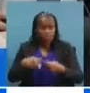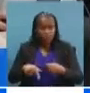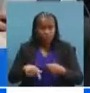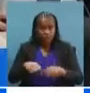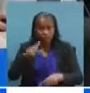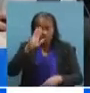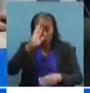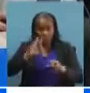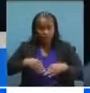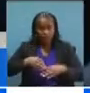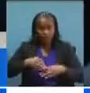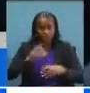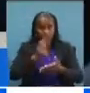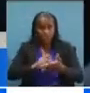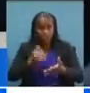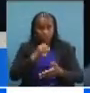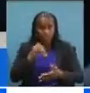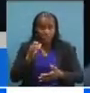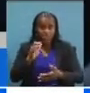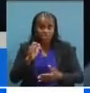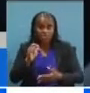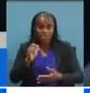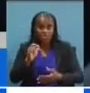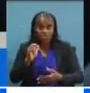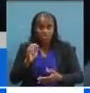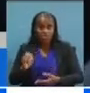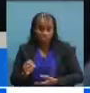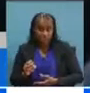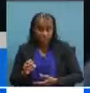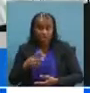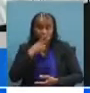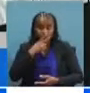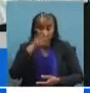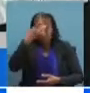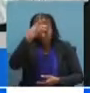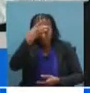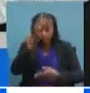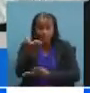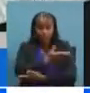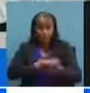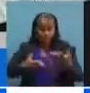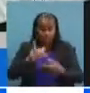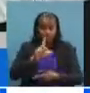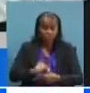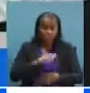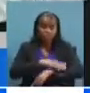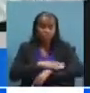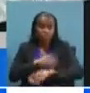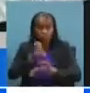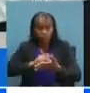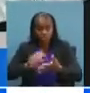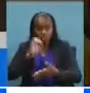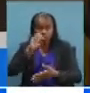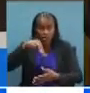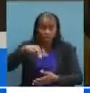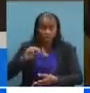21 30 no canto autobahn que as doenças não transmissíveis uma opinião partilhada também perguntou legado do escritório do ms